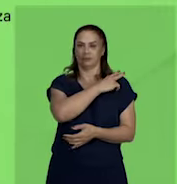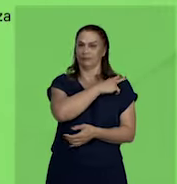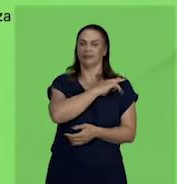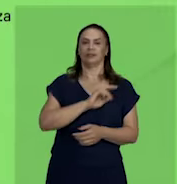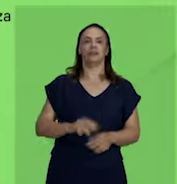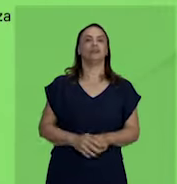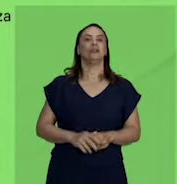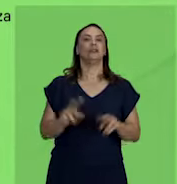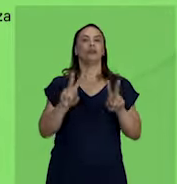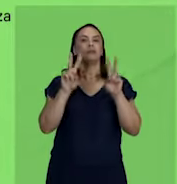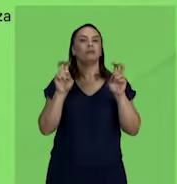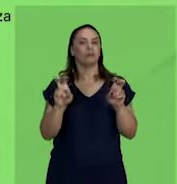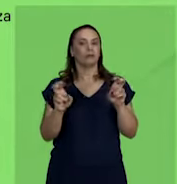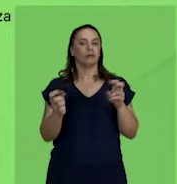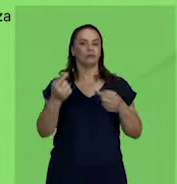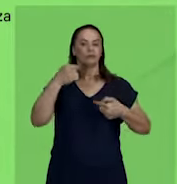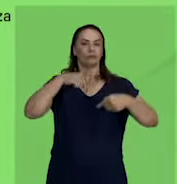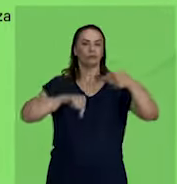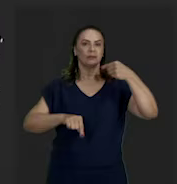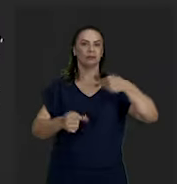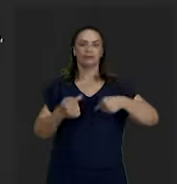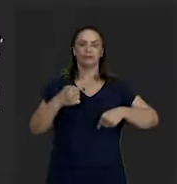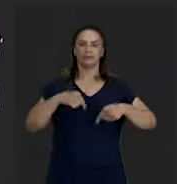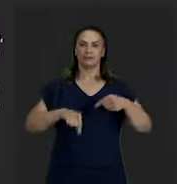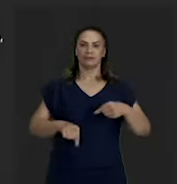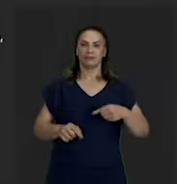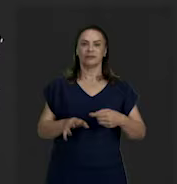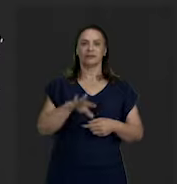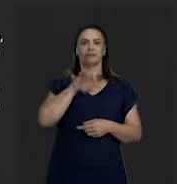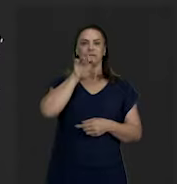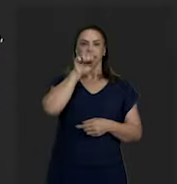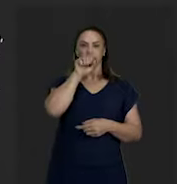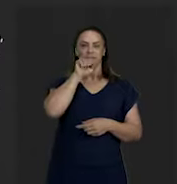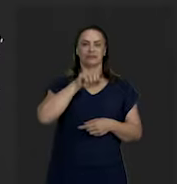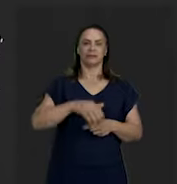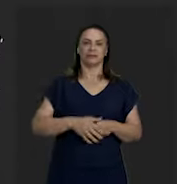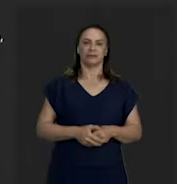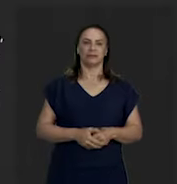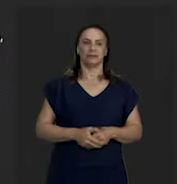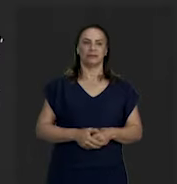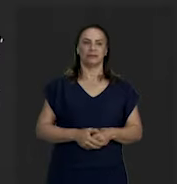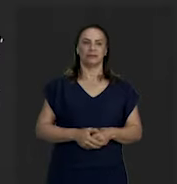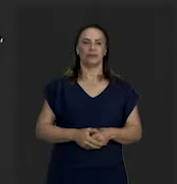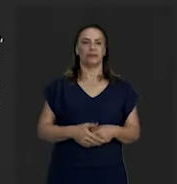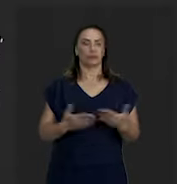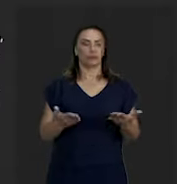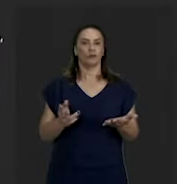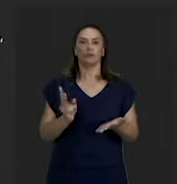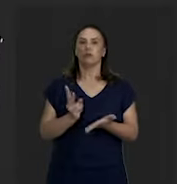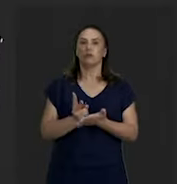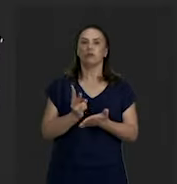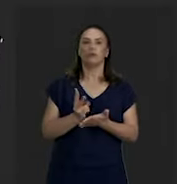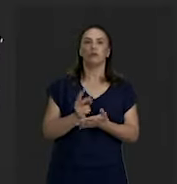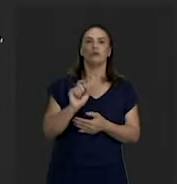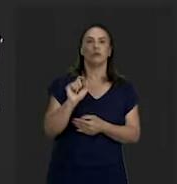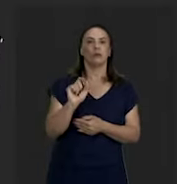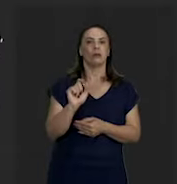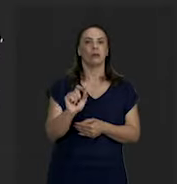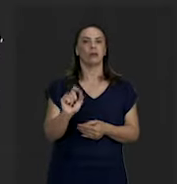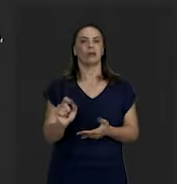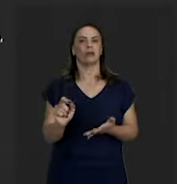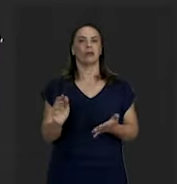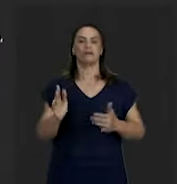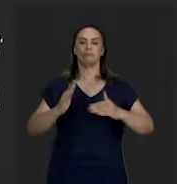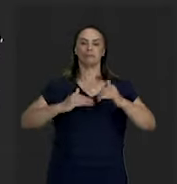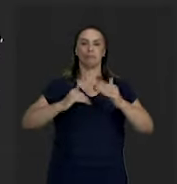iremos falar sobre o sistema respiratório. Para isso, nós vamos continuar trabalhando a habilidade